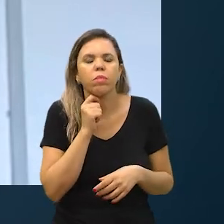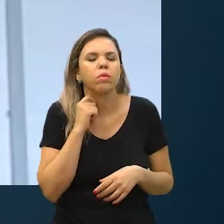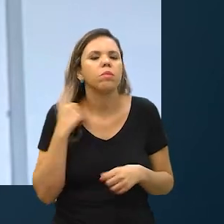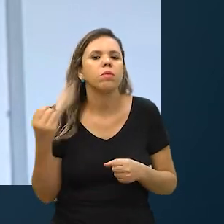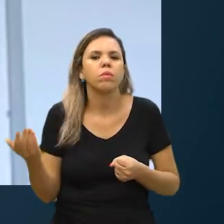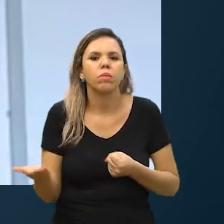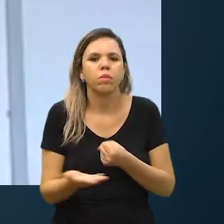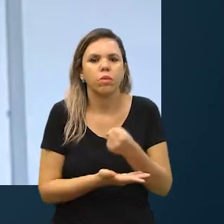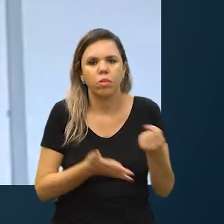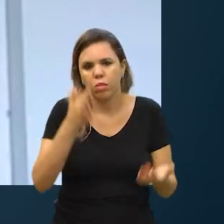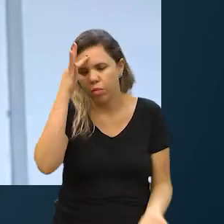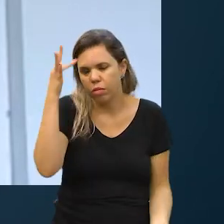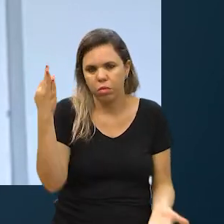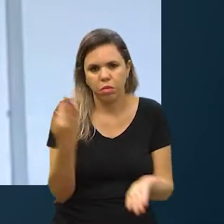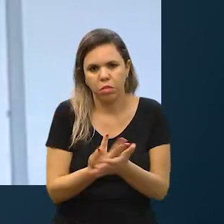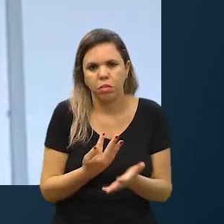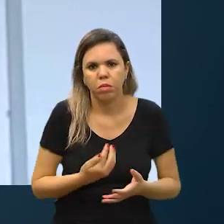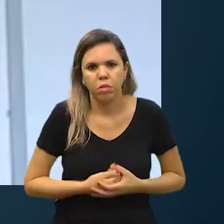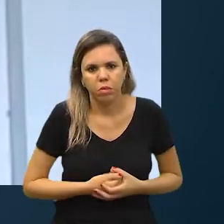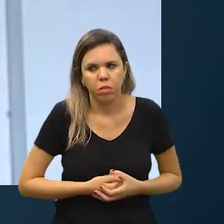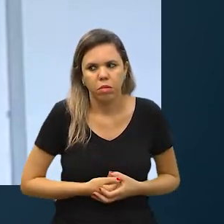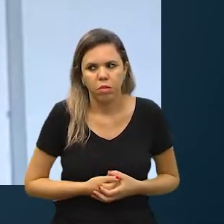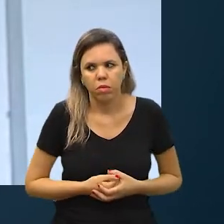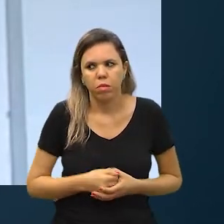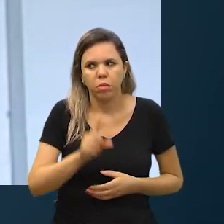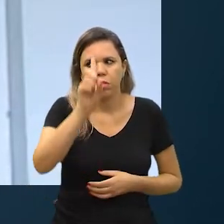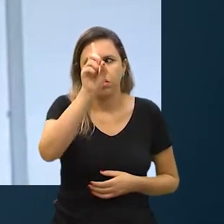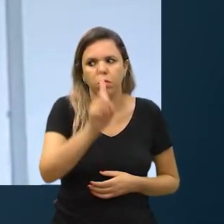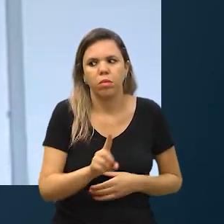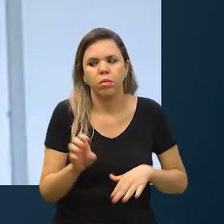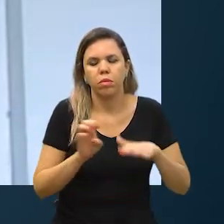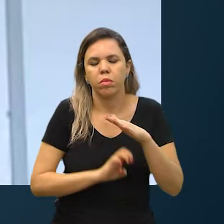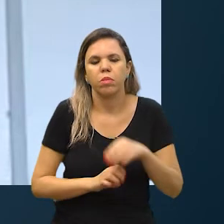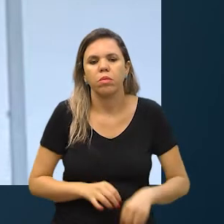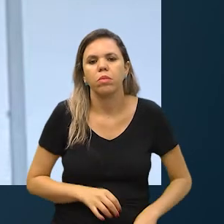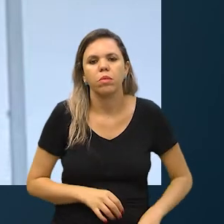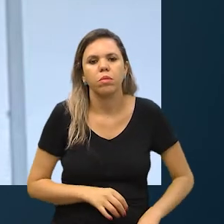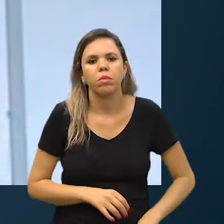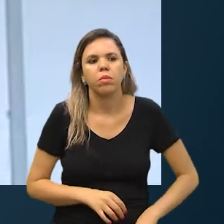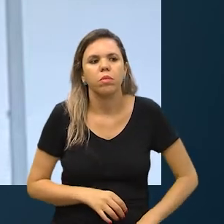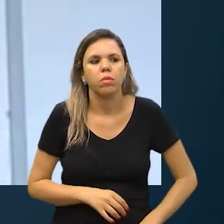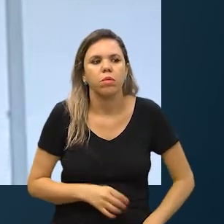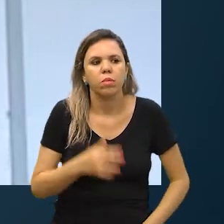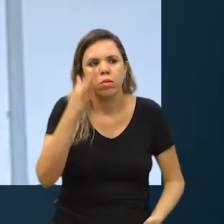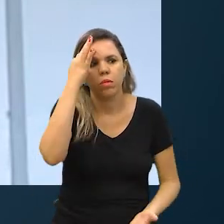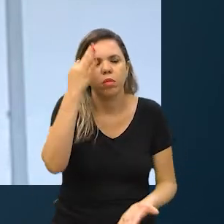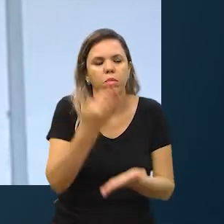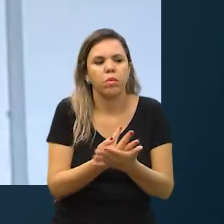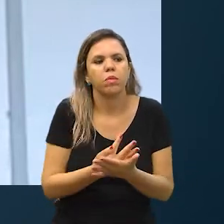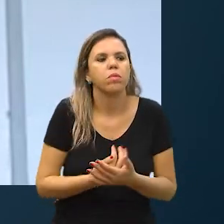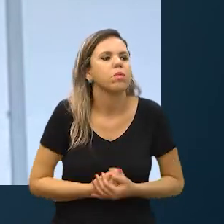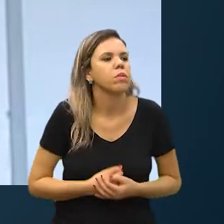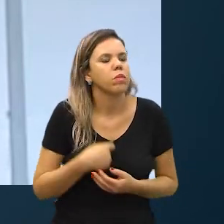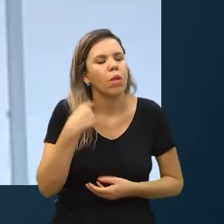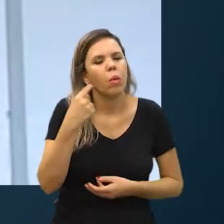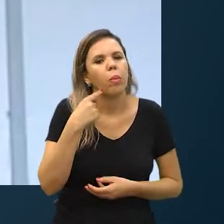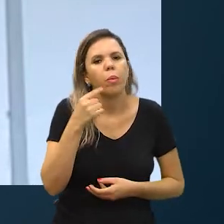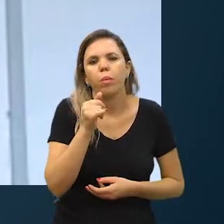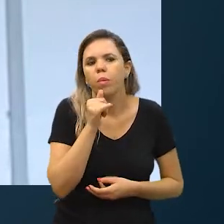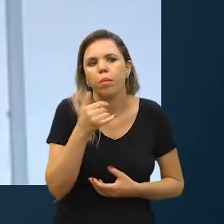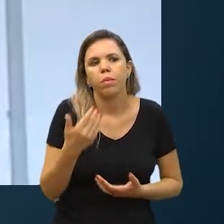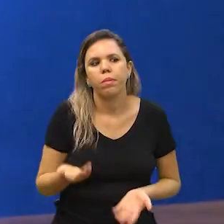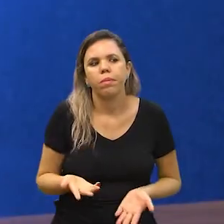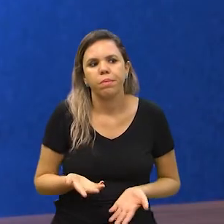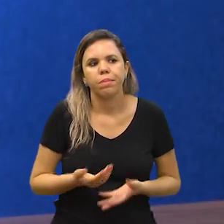eles são muito baseados na confiança. Então, o diretor de empresa, a diretora, ela confia muito numa figura que é o advogado, por